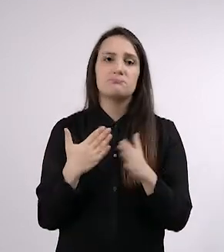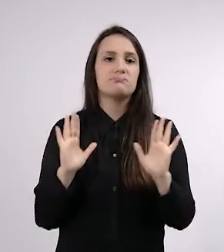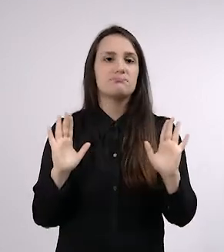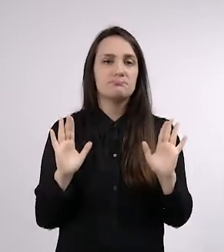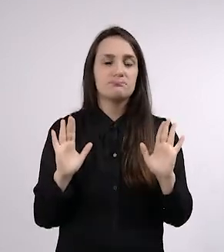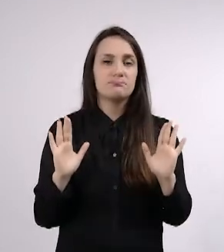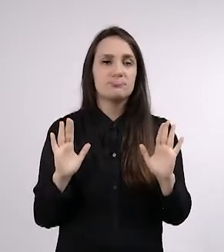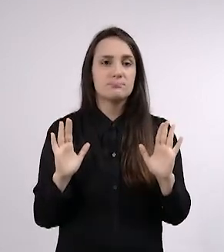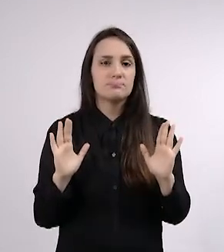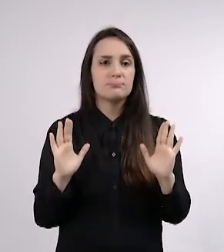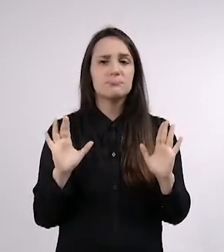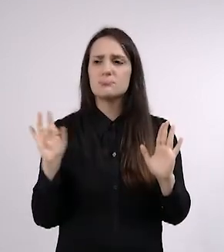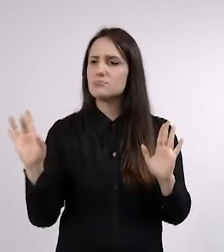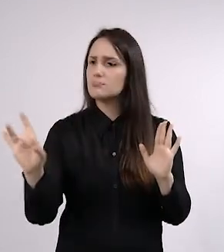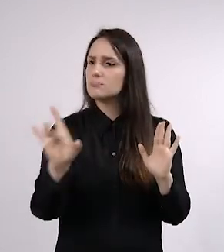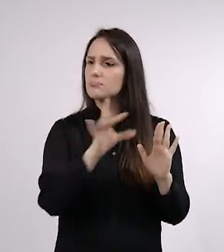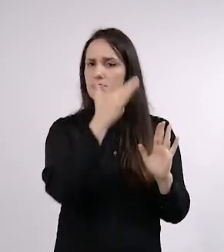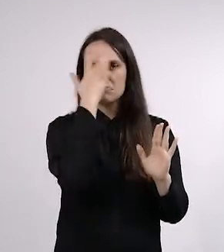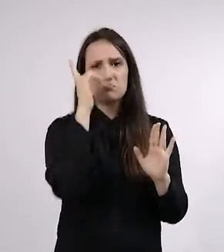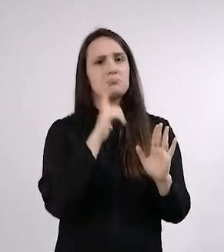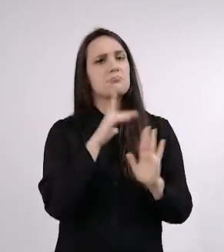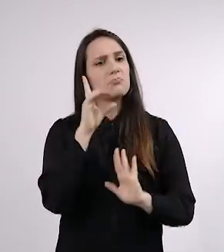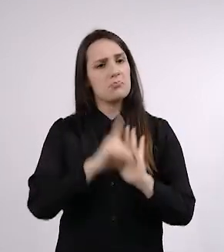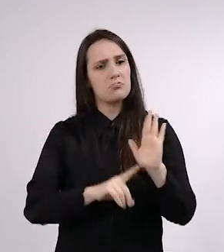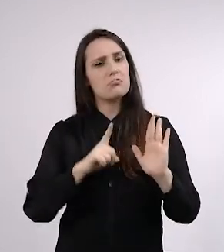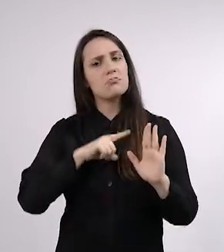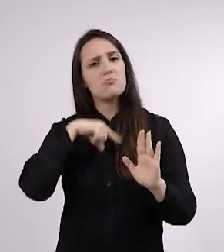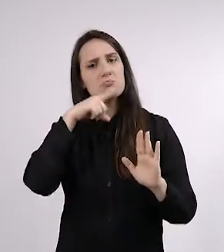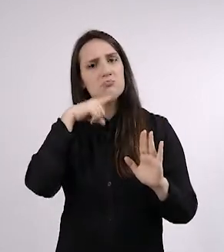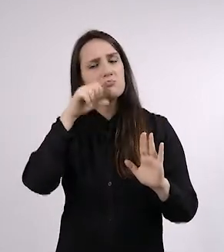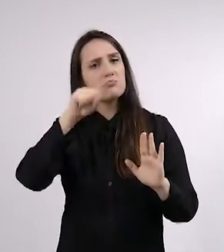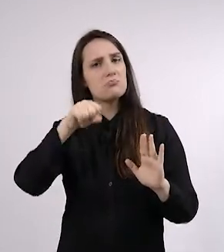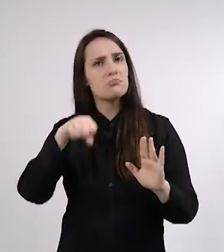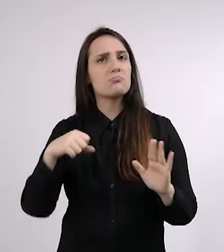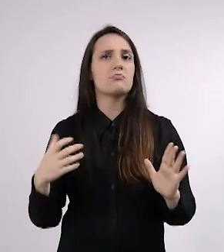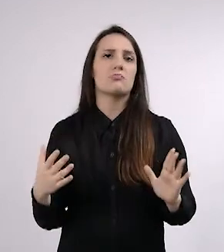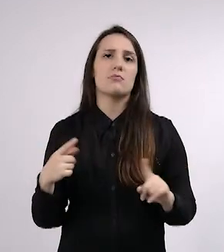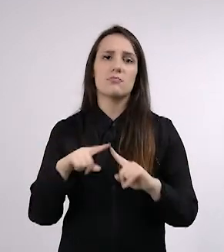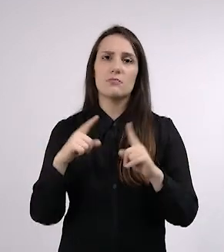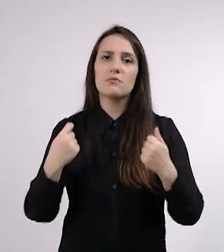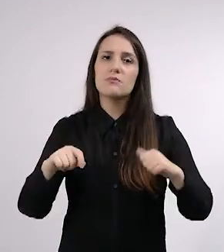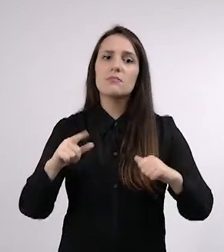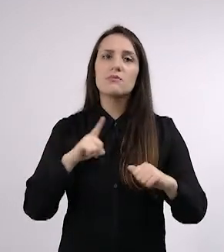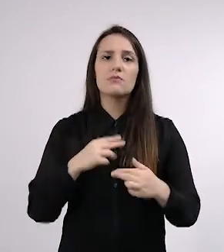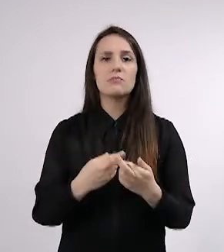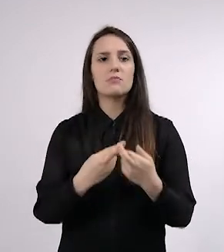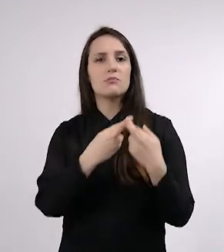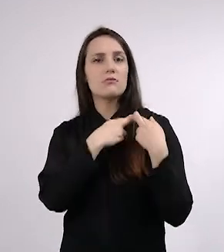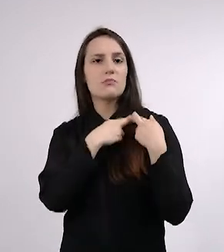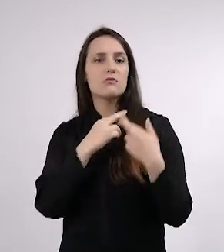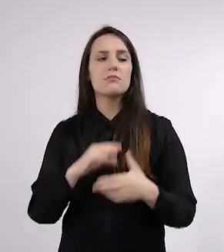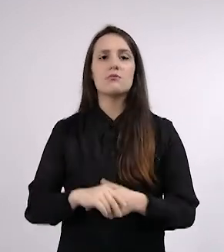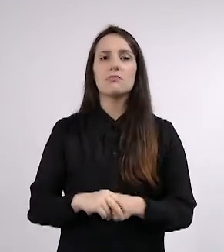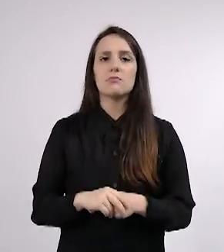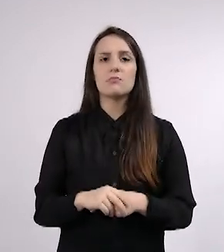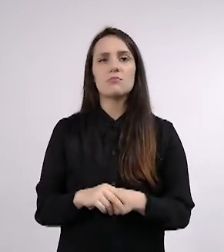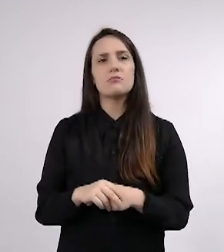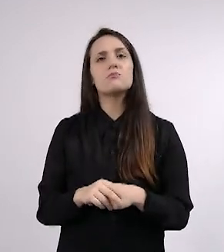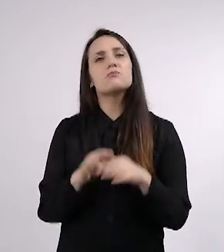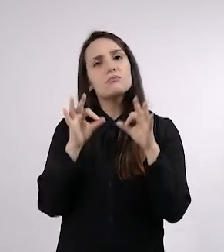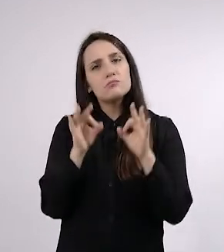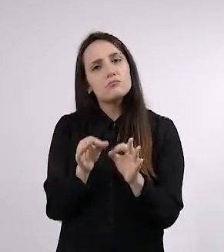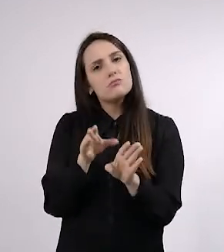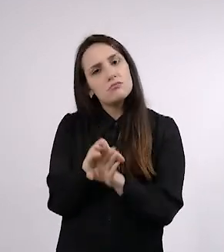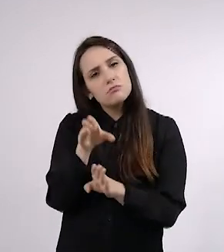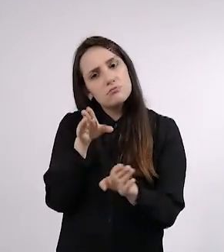Então, todo mundo tem direito de ter dúvida, e eu acho importante quem tem responsabilidade ter norte, ter